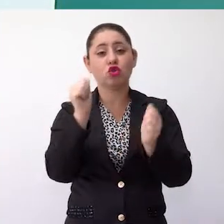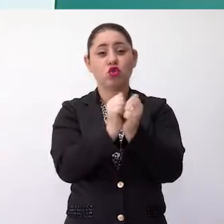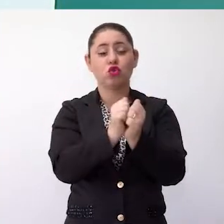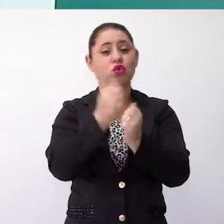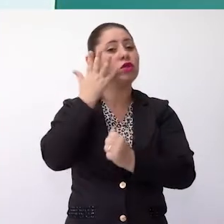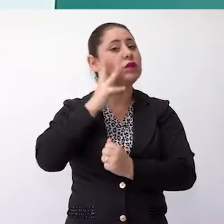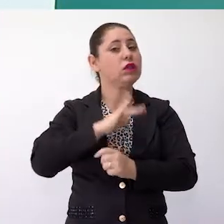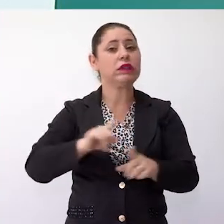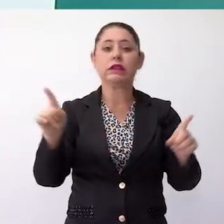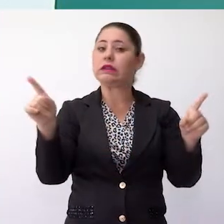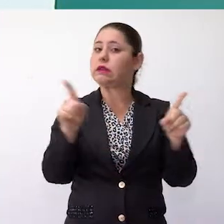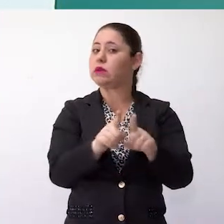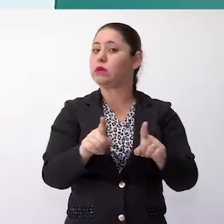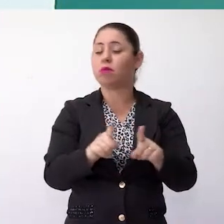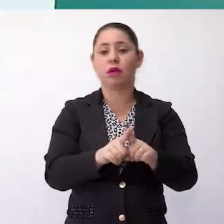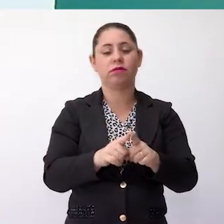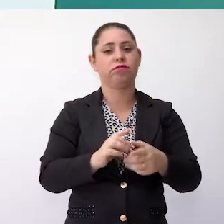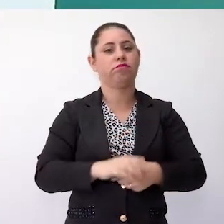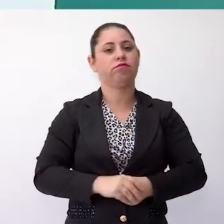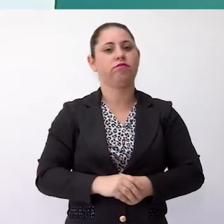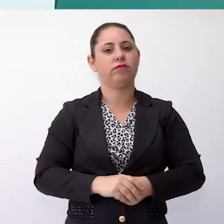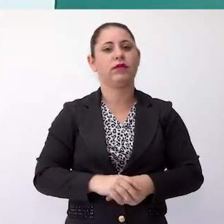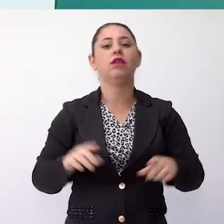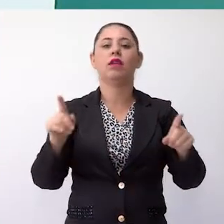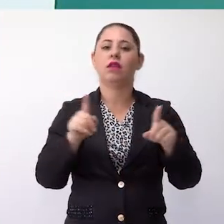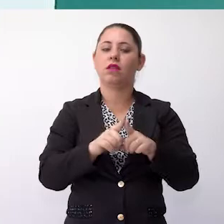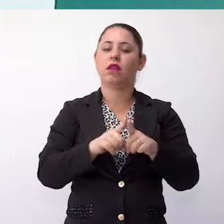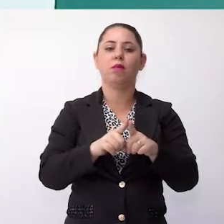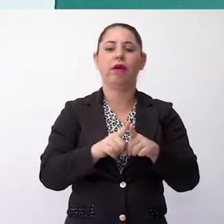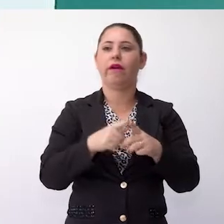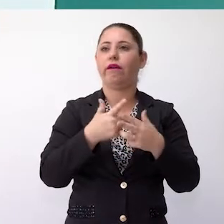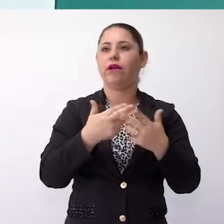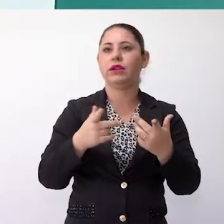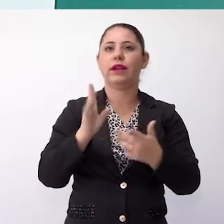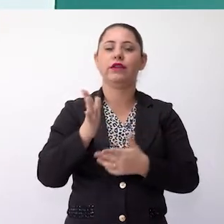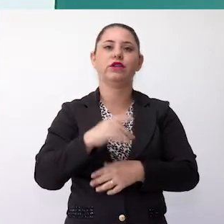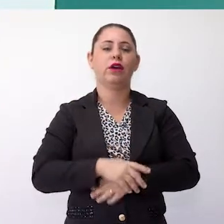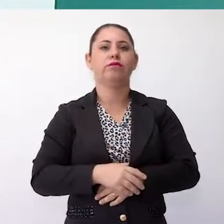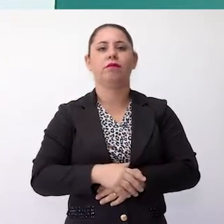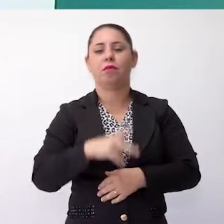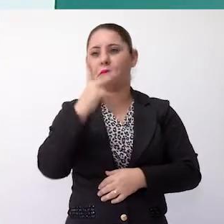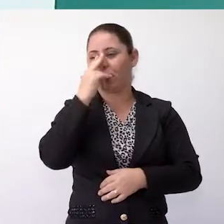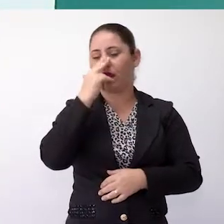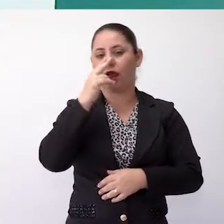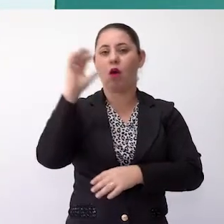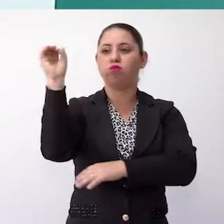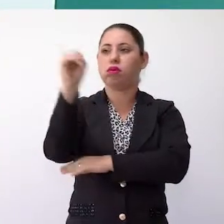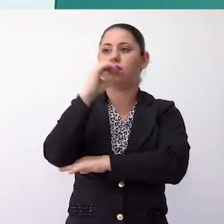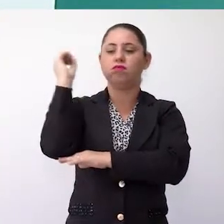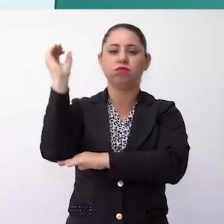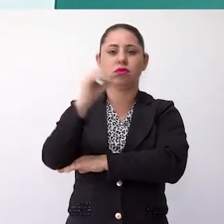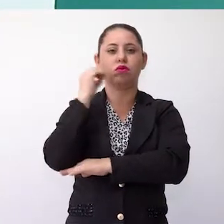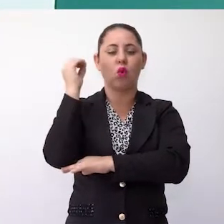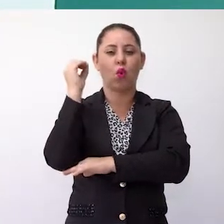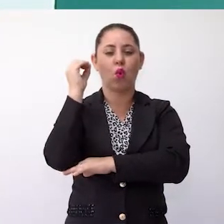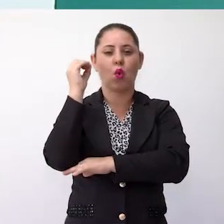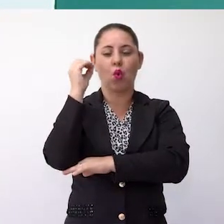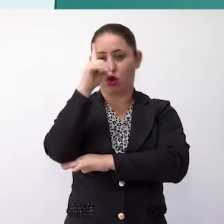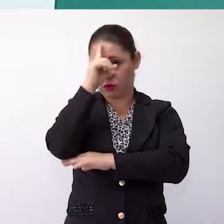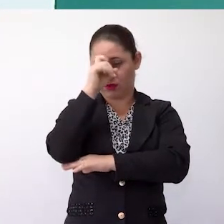né? E sem contar nas coisas mais esdrúxulas, né? Nós já pegamos ambulâncias, olha só, já